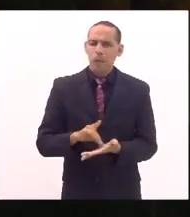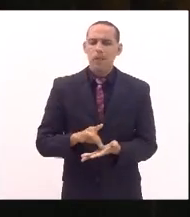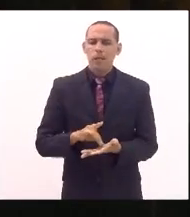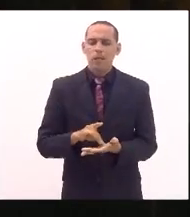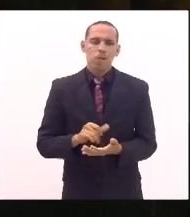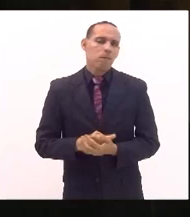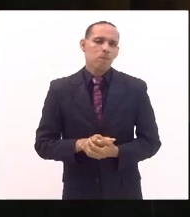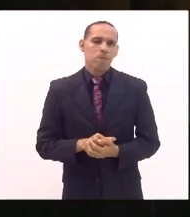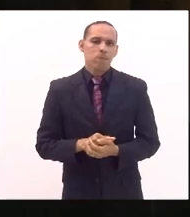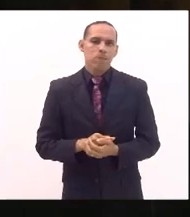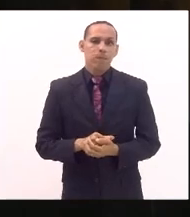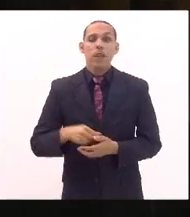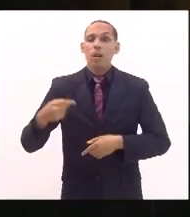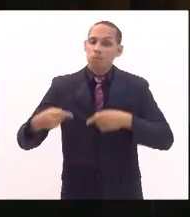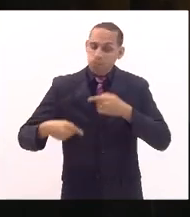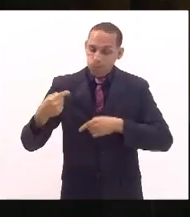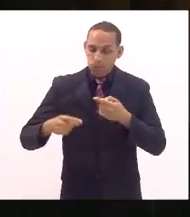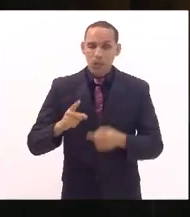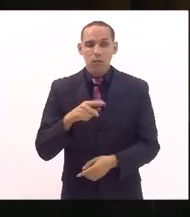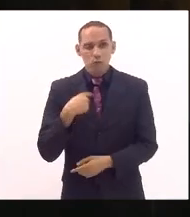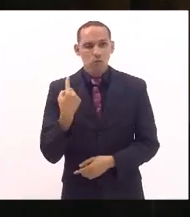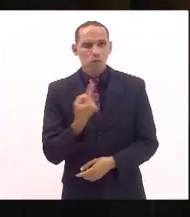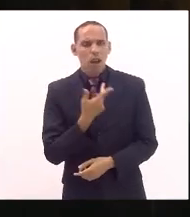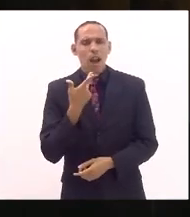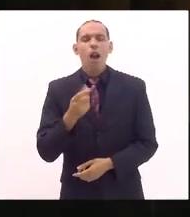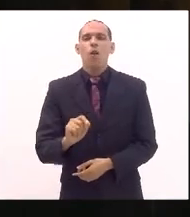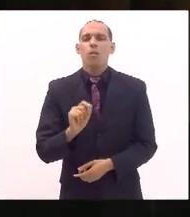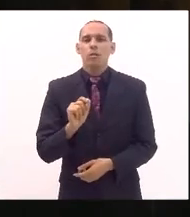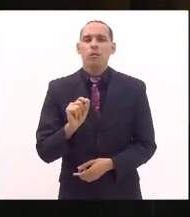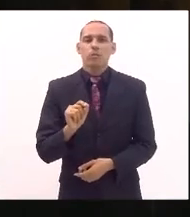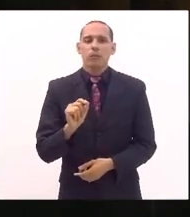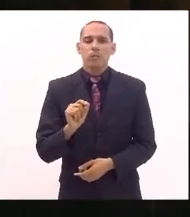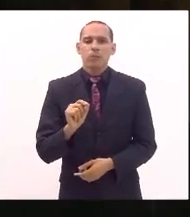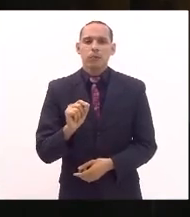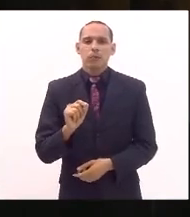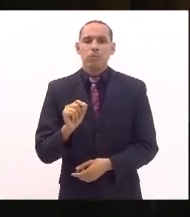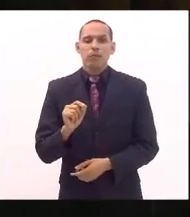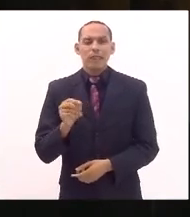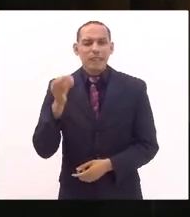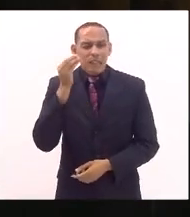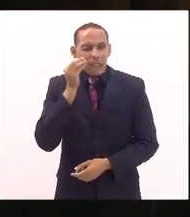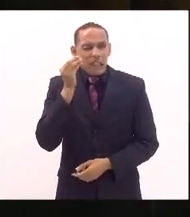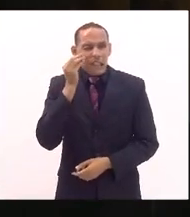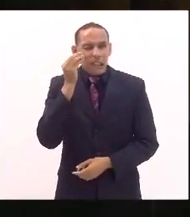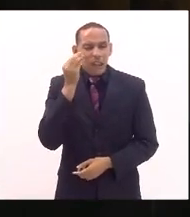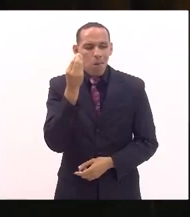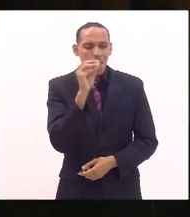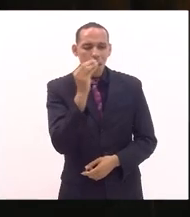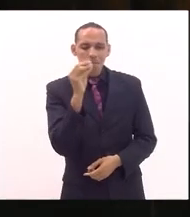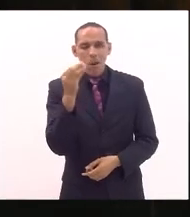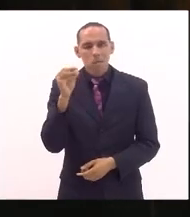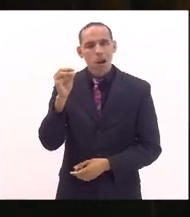e não debate que a gente costuma dizer que tentam imputar a população LGBT que ia mais